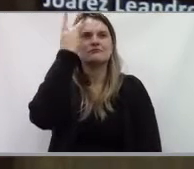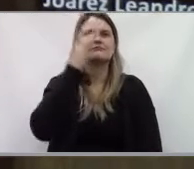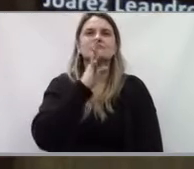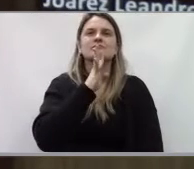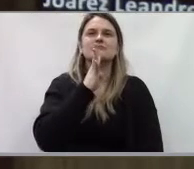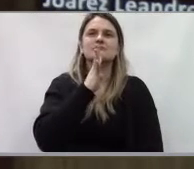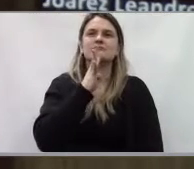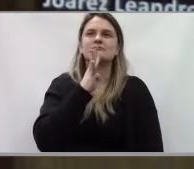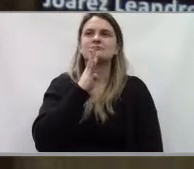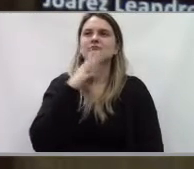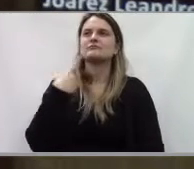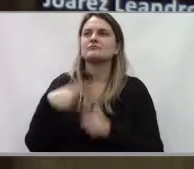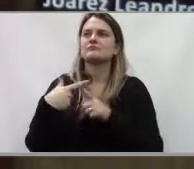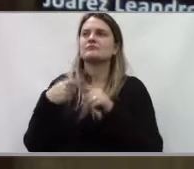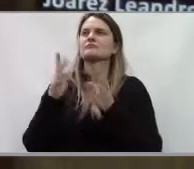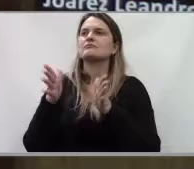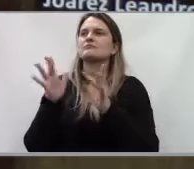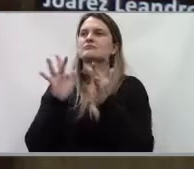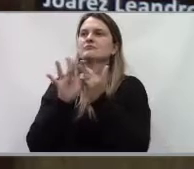pessoas que a gente